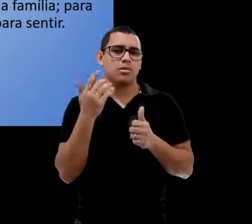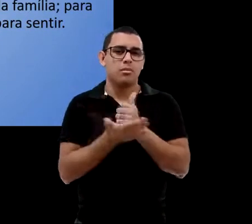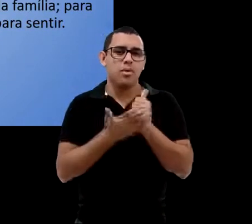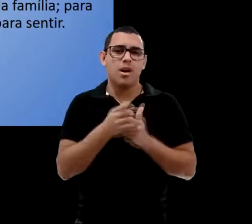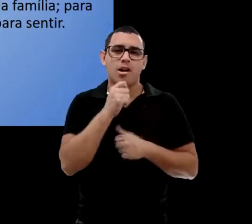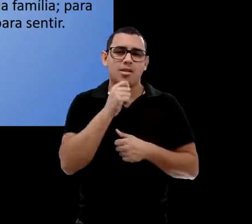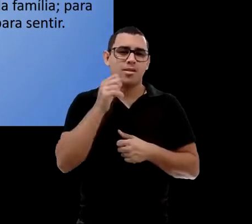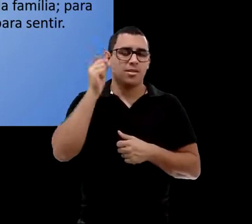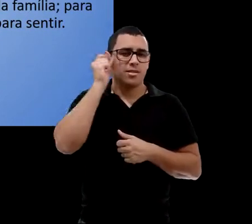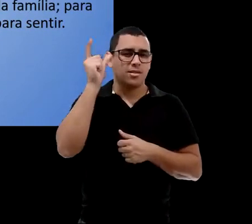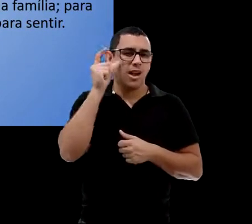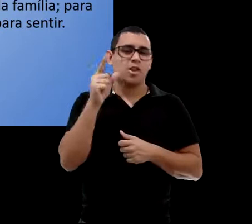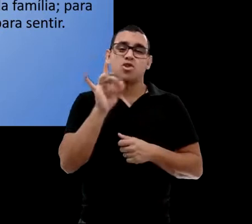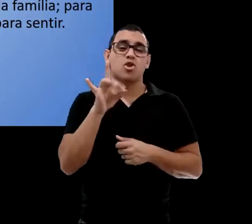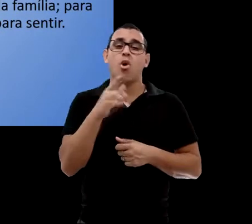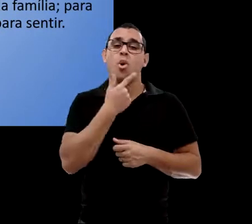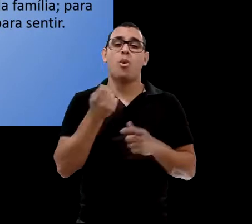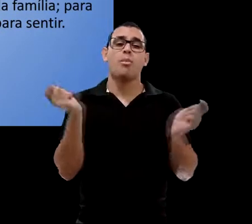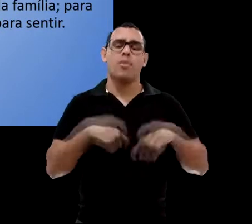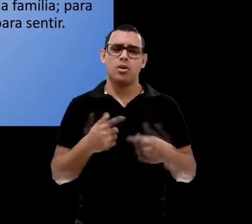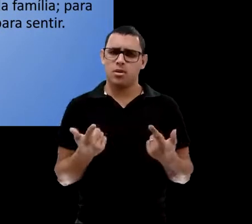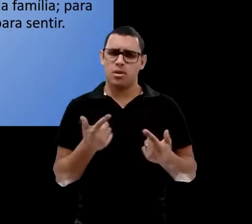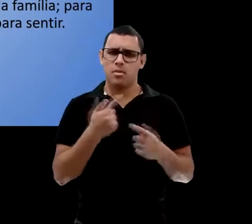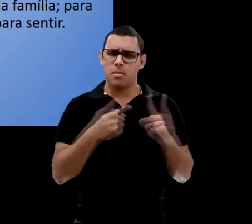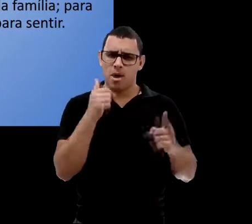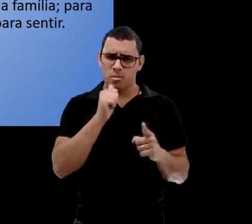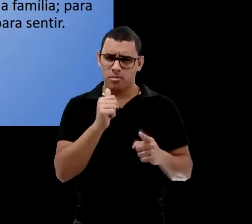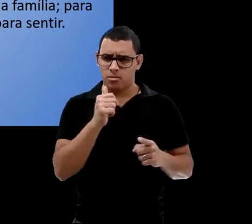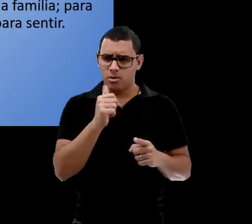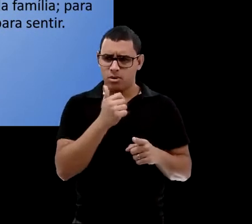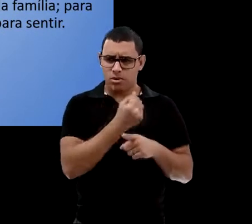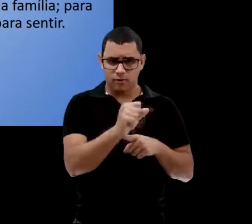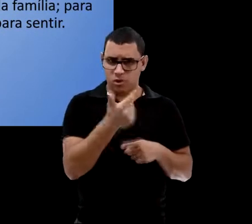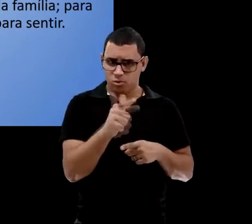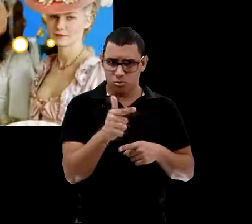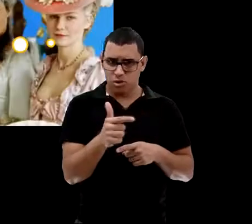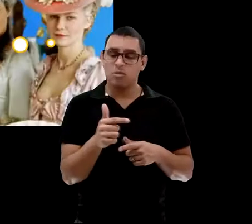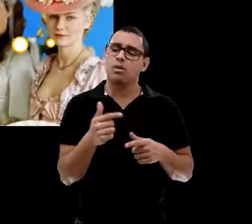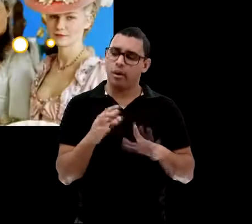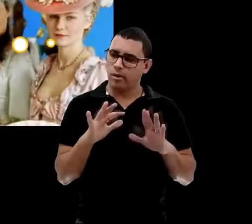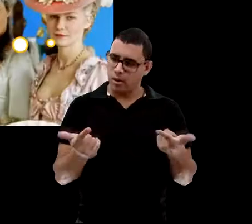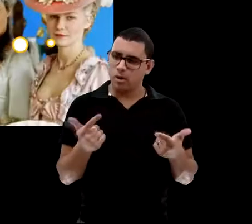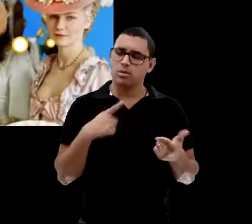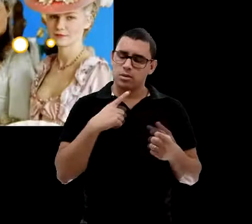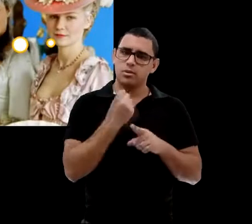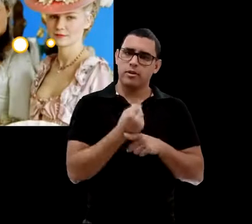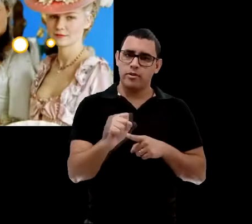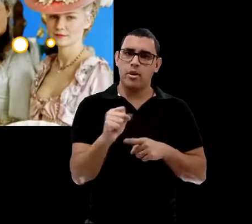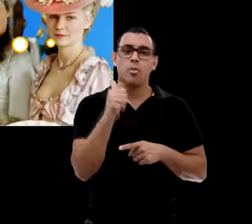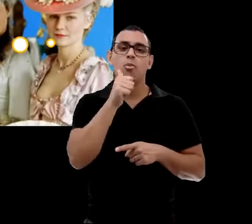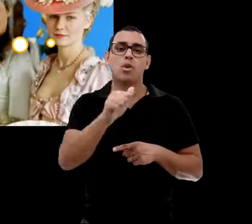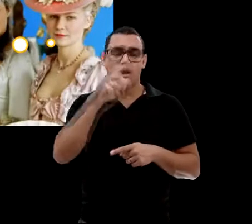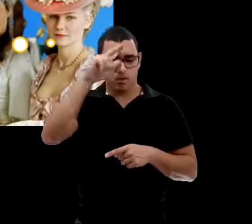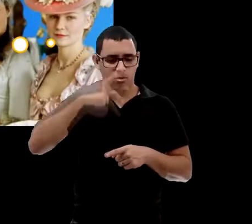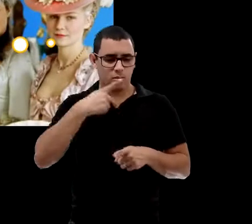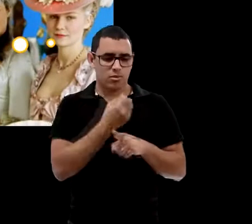pensamento, quer dizer, com base ainda naquela ideia machista, certo? E peraí, ninguém defende as mulheres? É claro que sim, né?